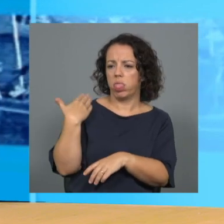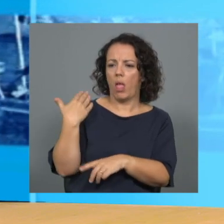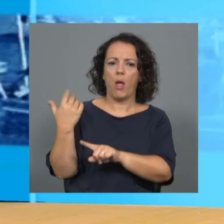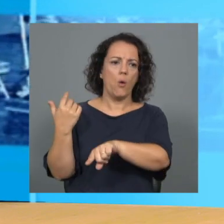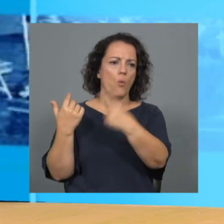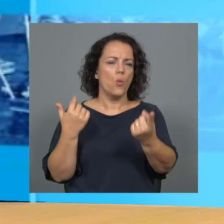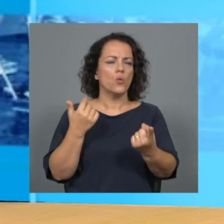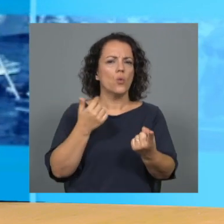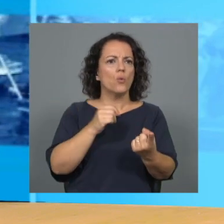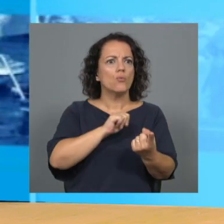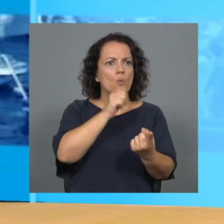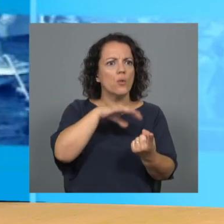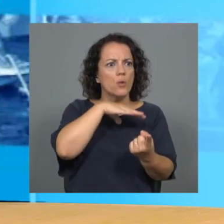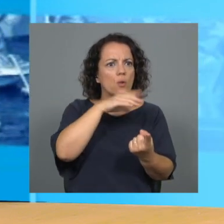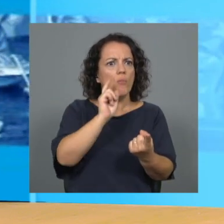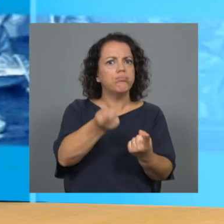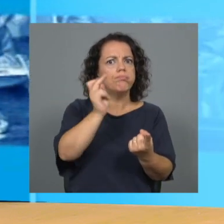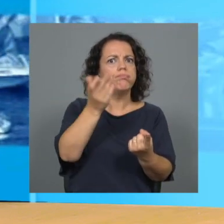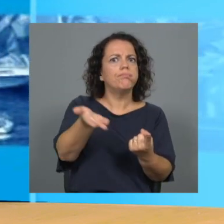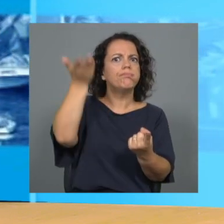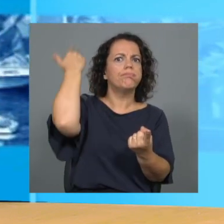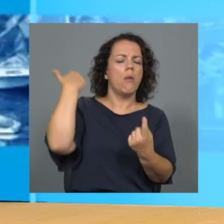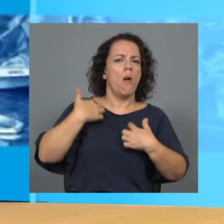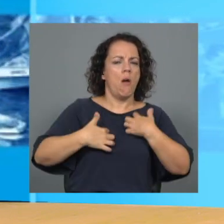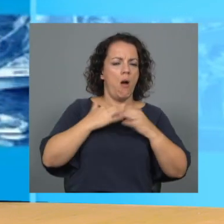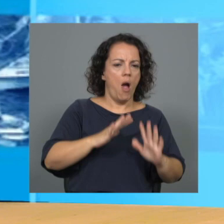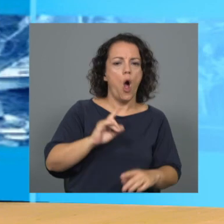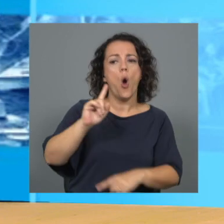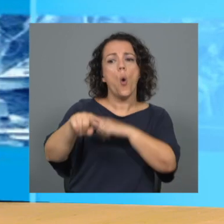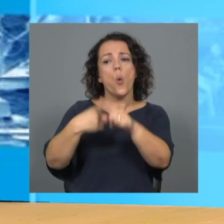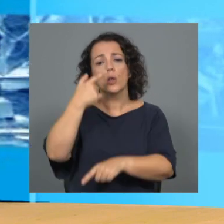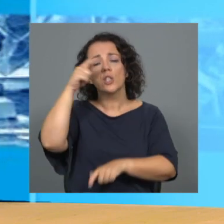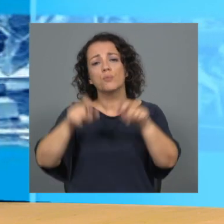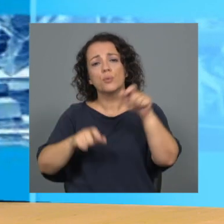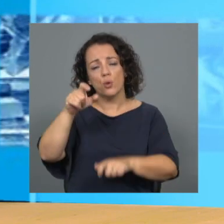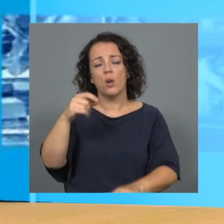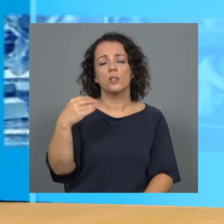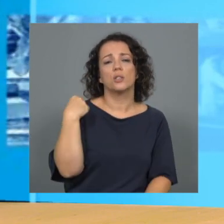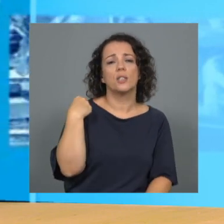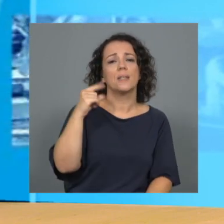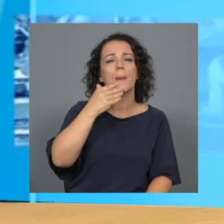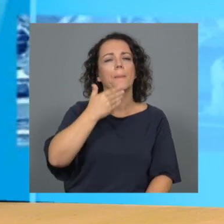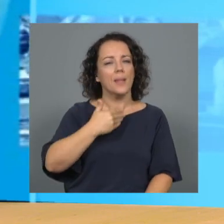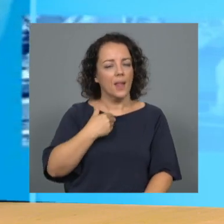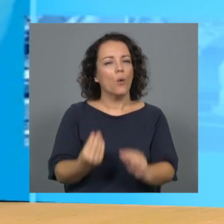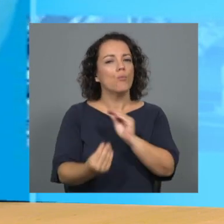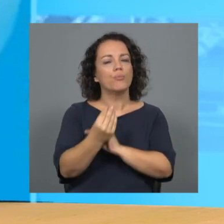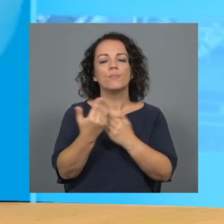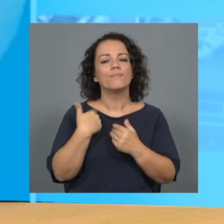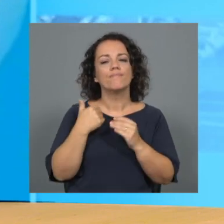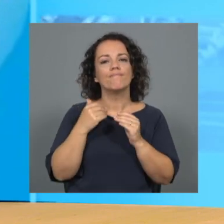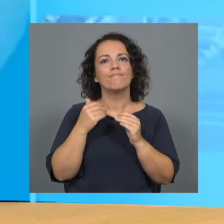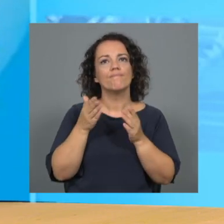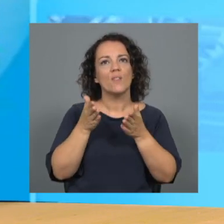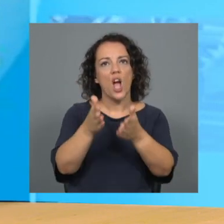curiosa. Tivemos algumas pessoas que pediram para se prepararem para o fim das suas vidas. Eu estou